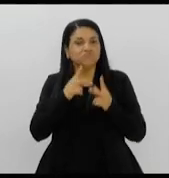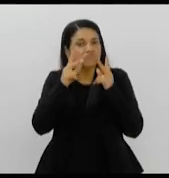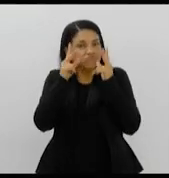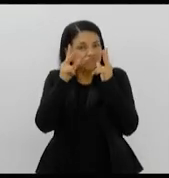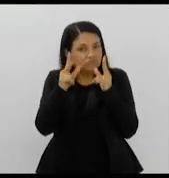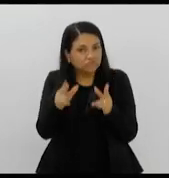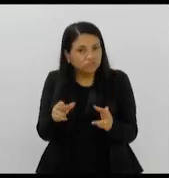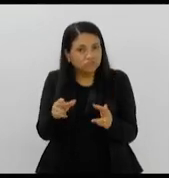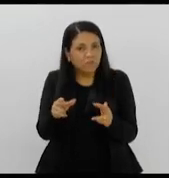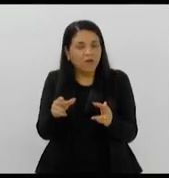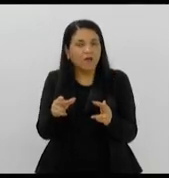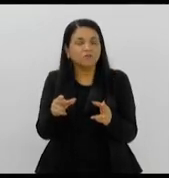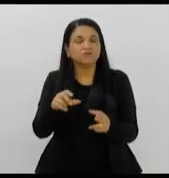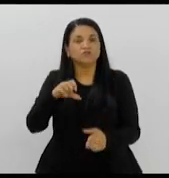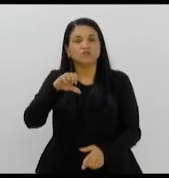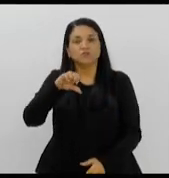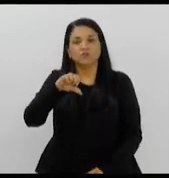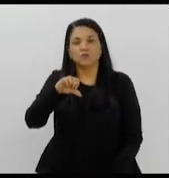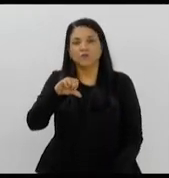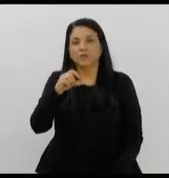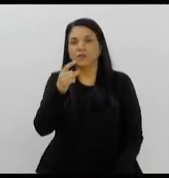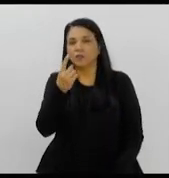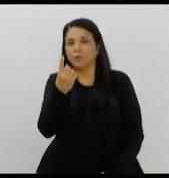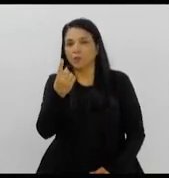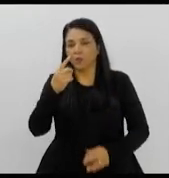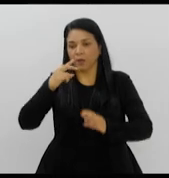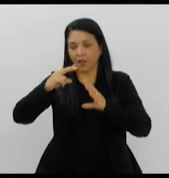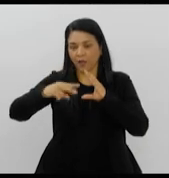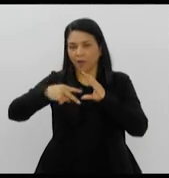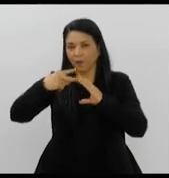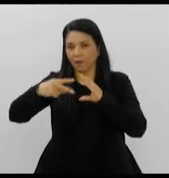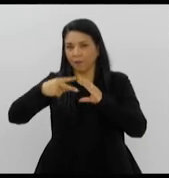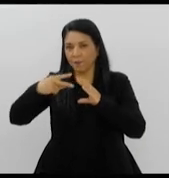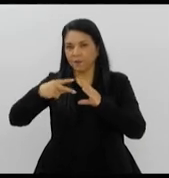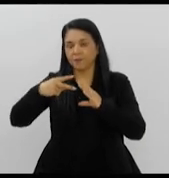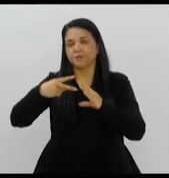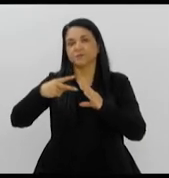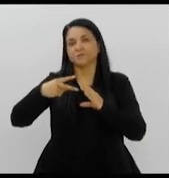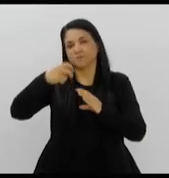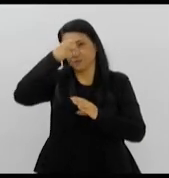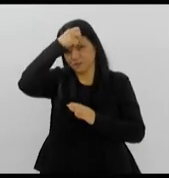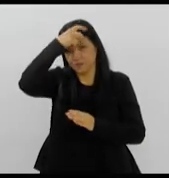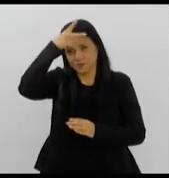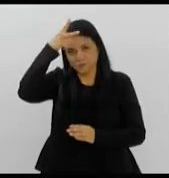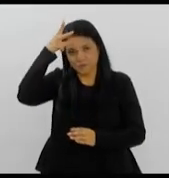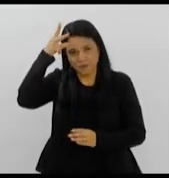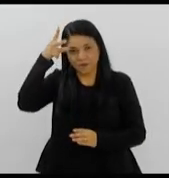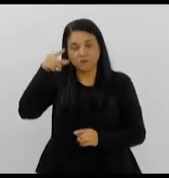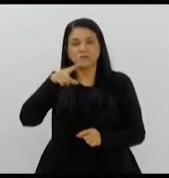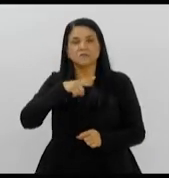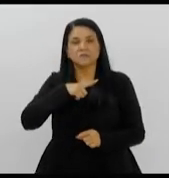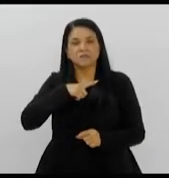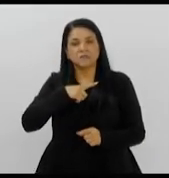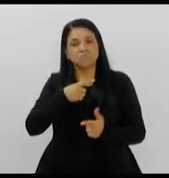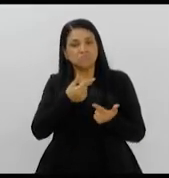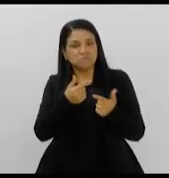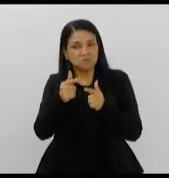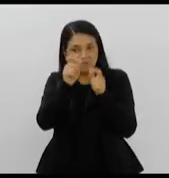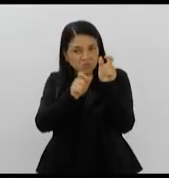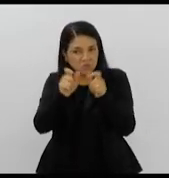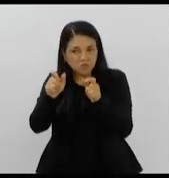outras 91 câmaras municipais. E mesmo aqueles que não foram